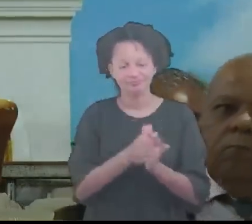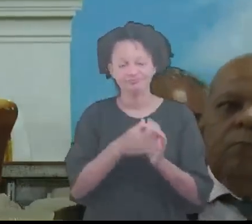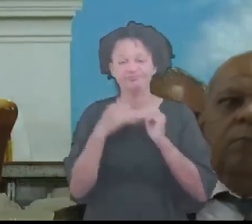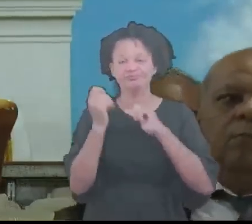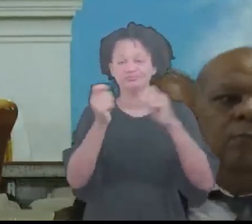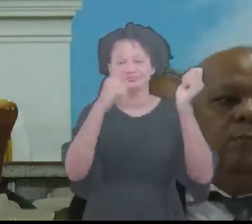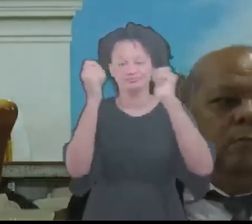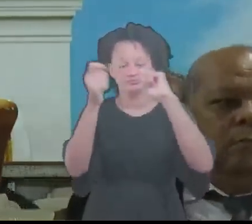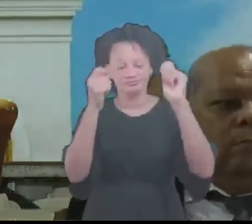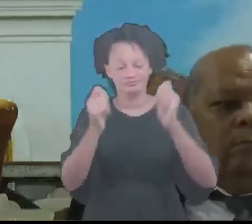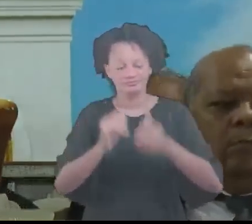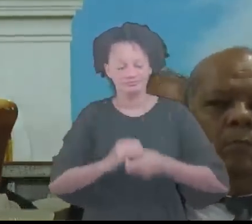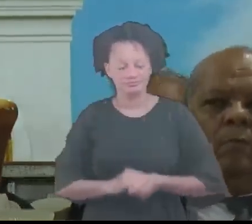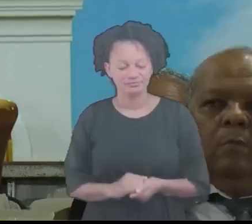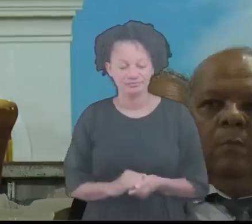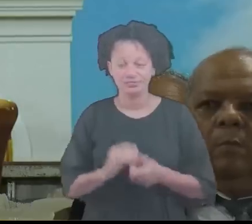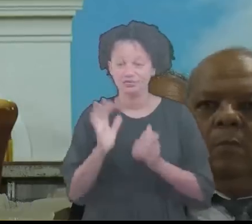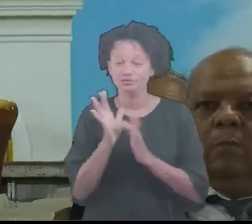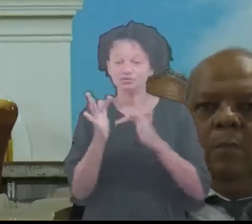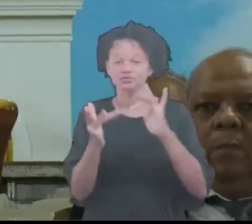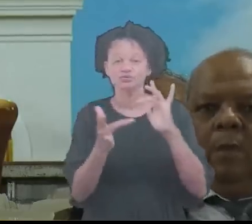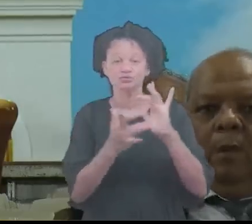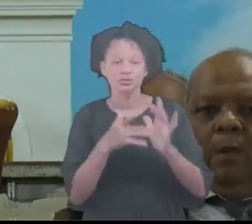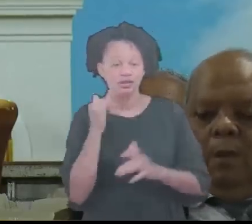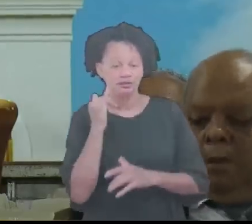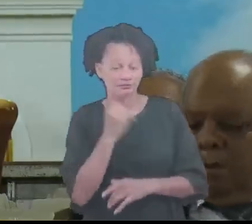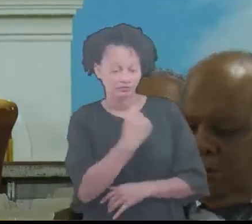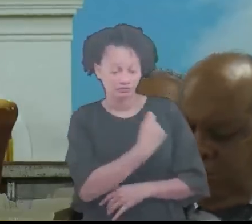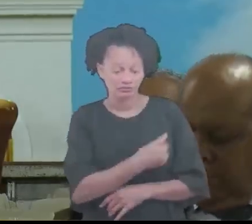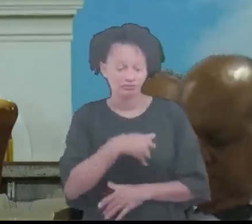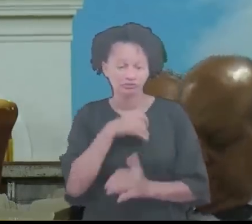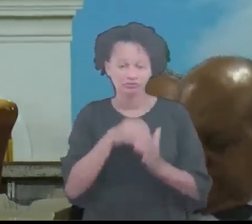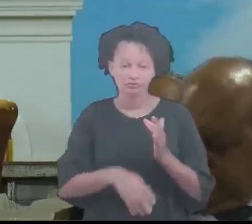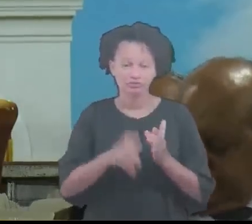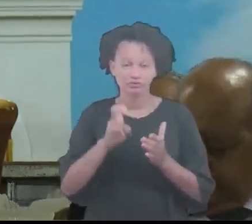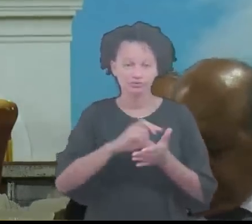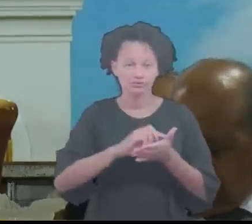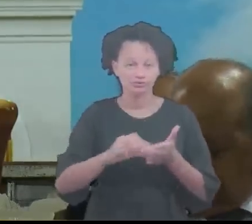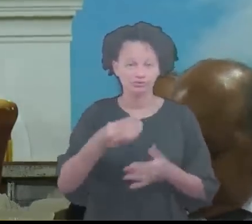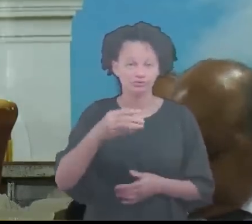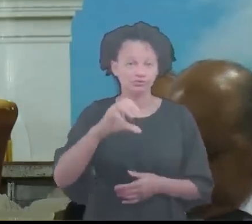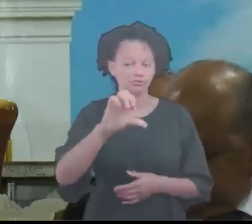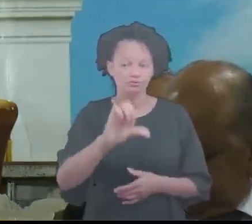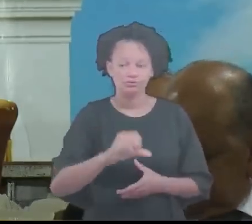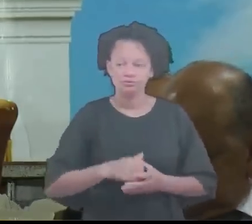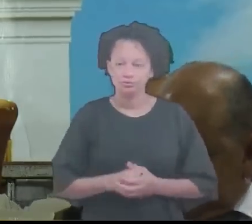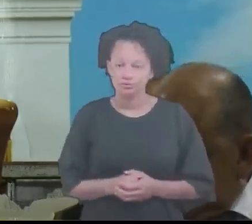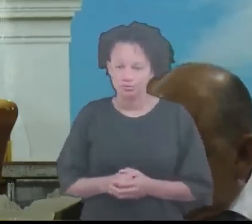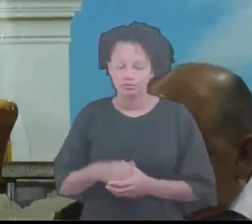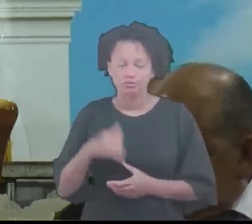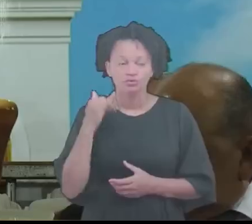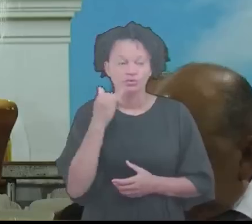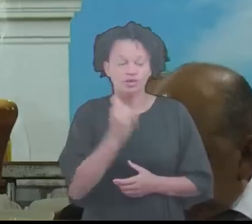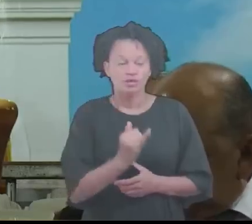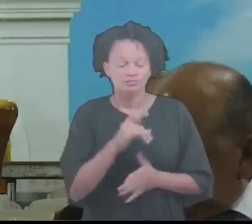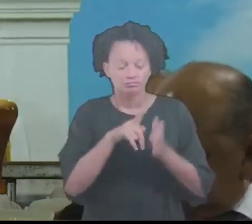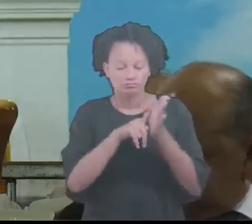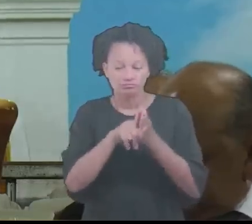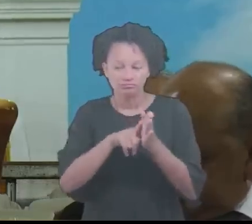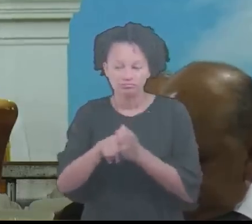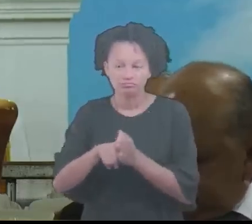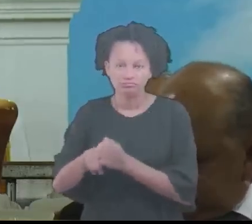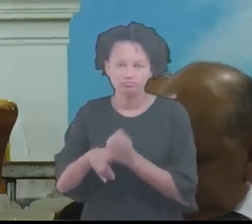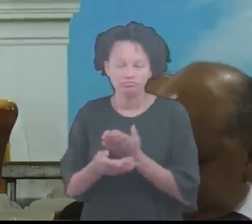Aleluia! Jesus disse em São João 5,39, ele disse: examinais